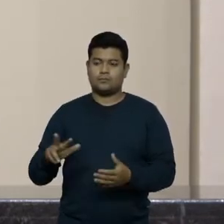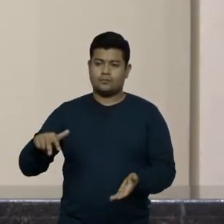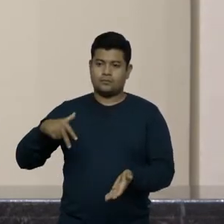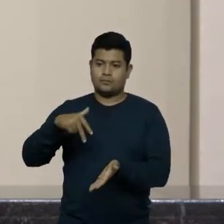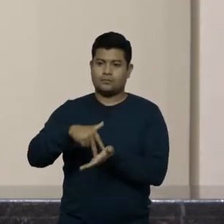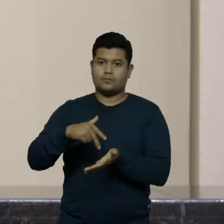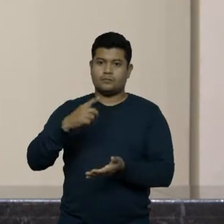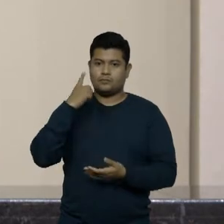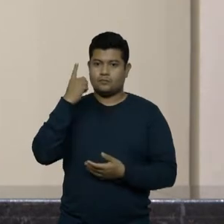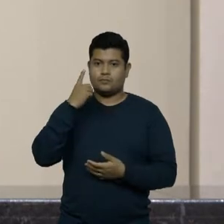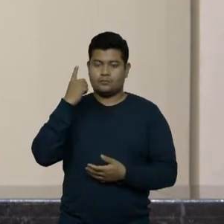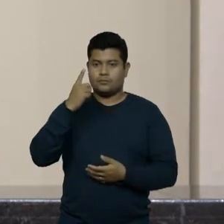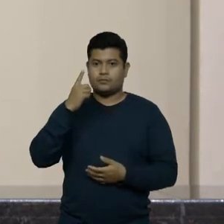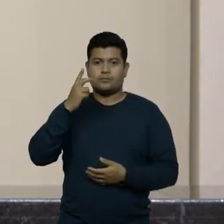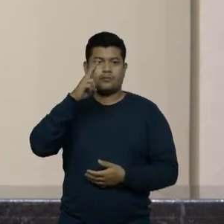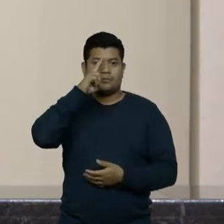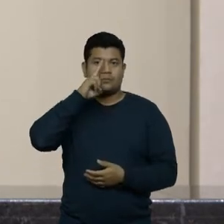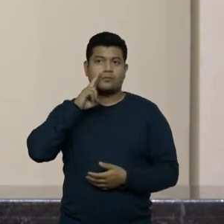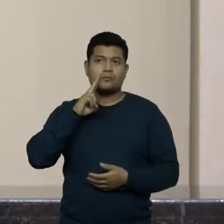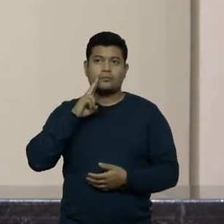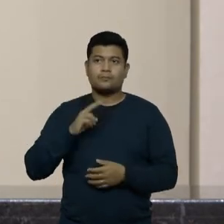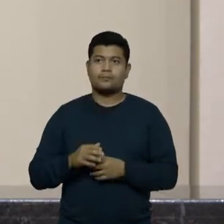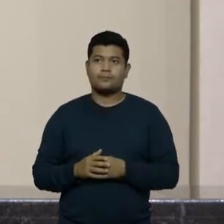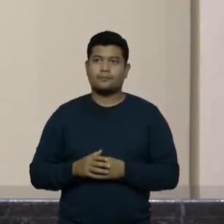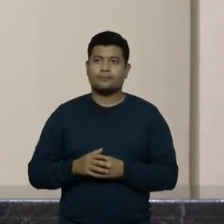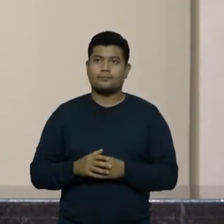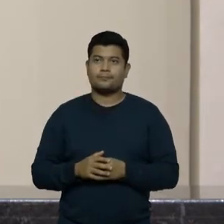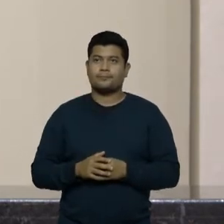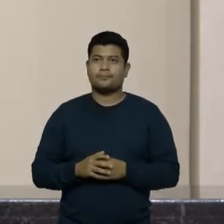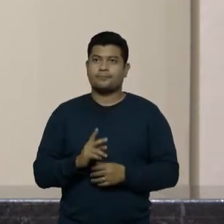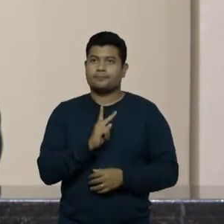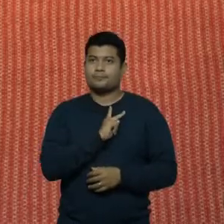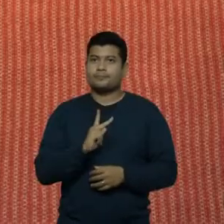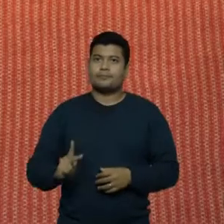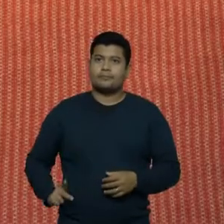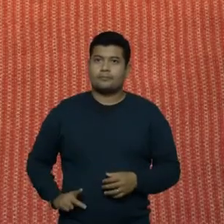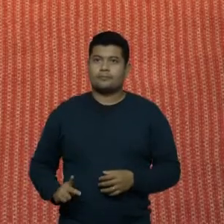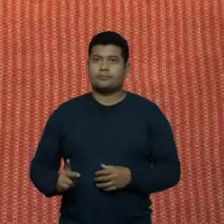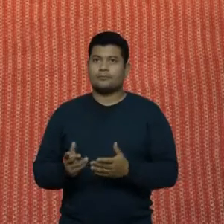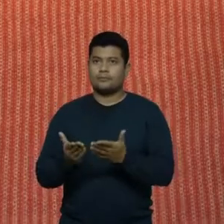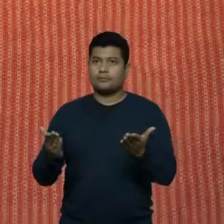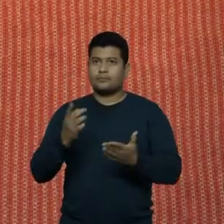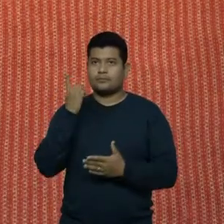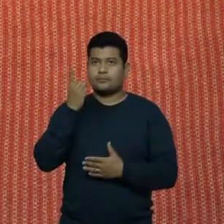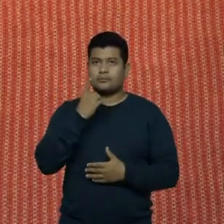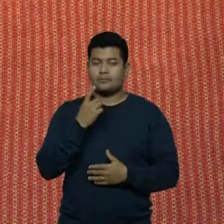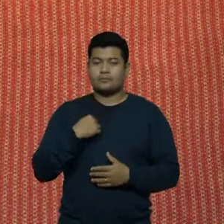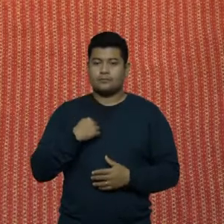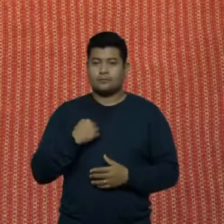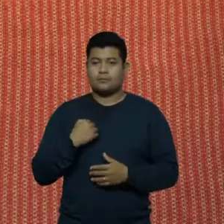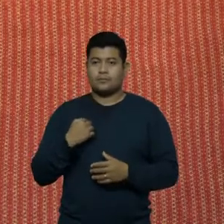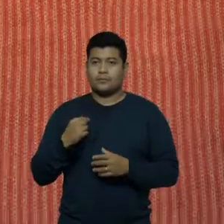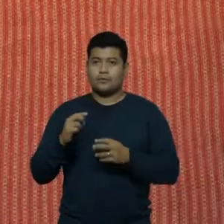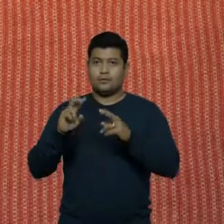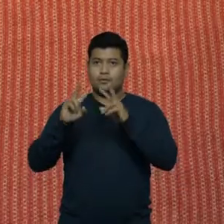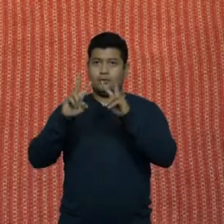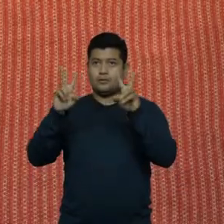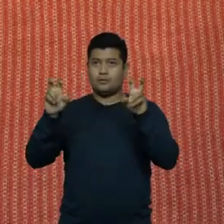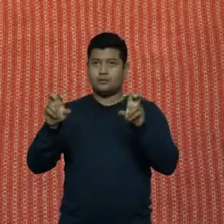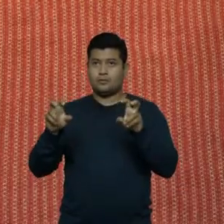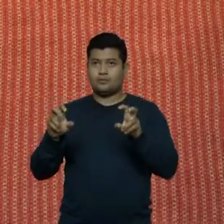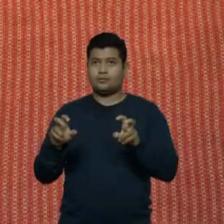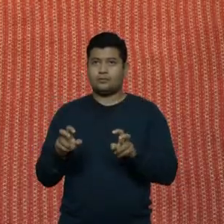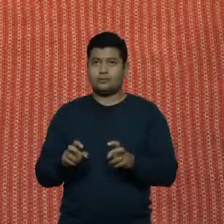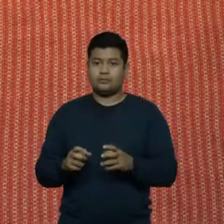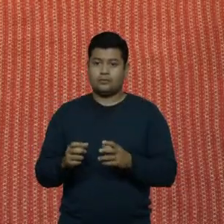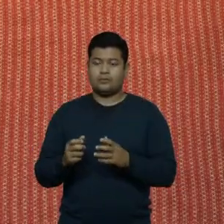Ivan ilitch a é só Presidente senhores deputados respeito da celeuma